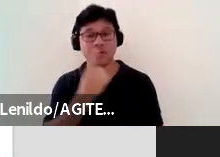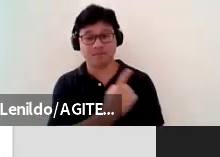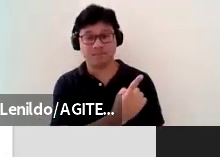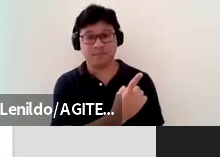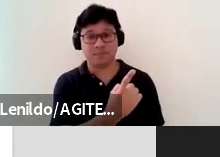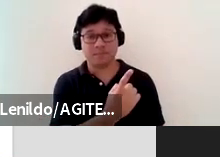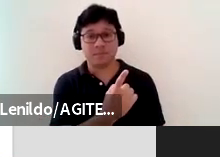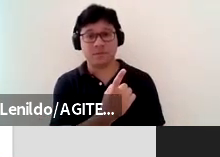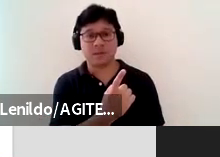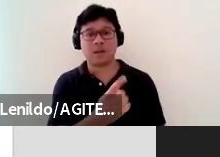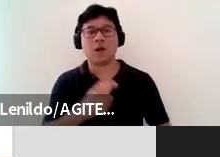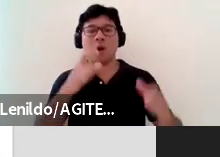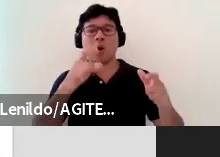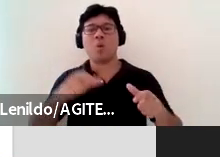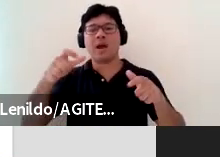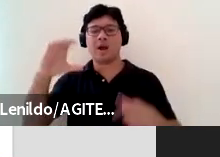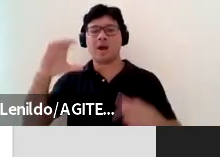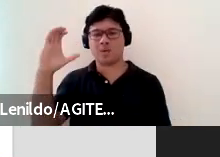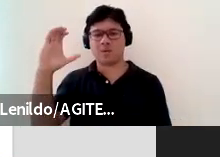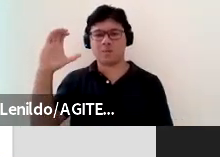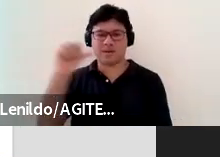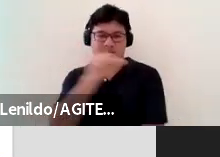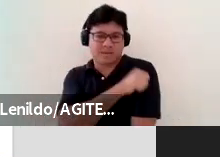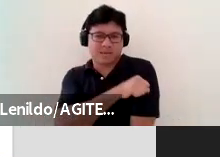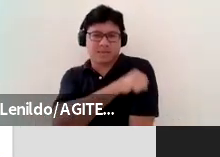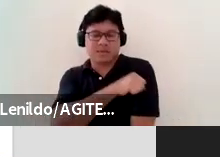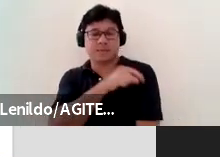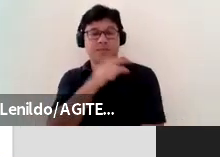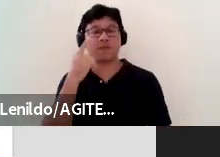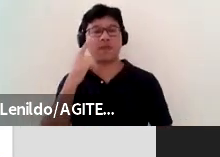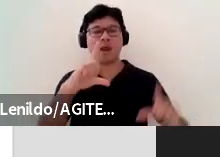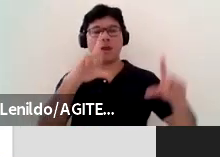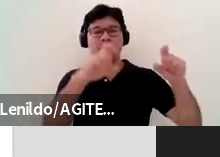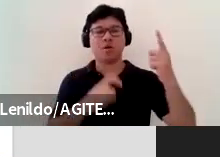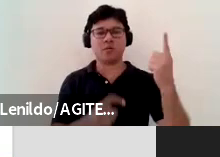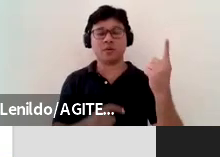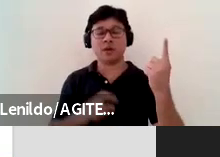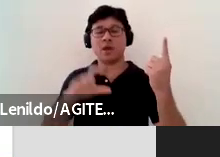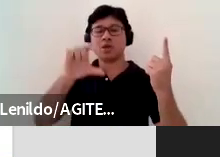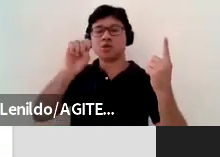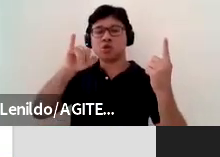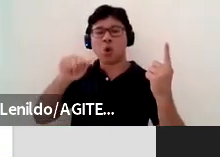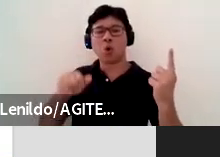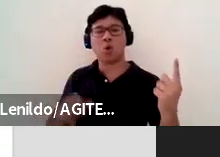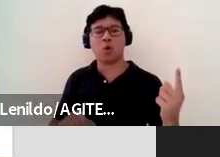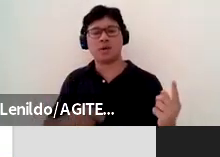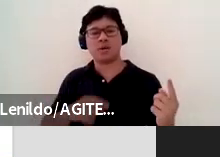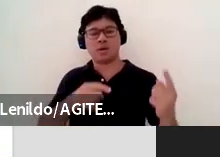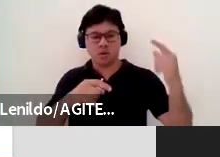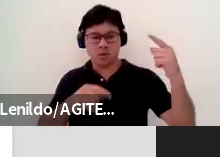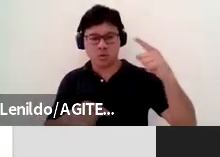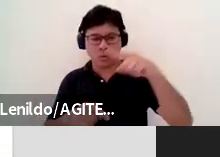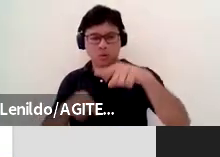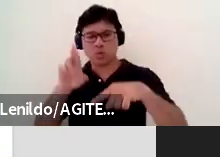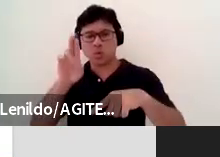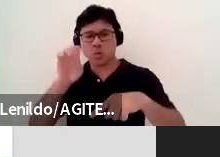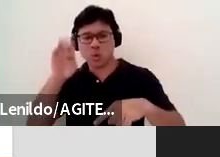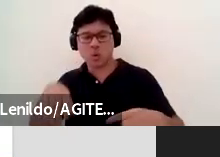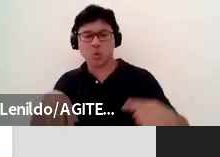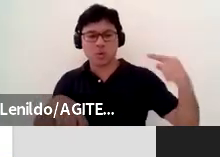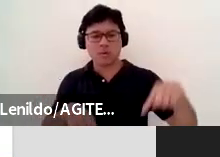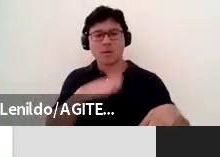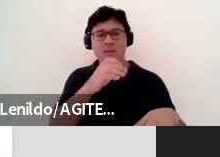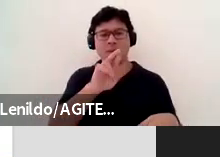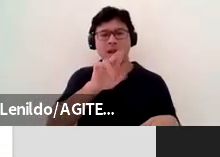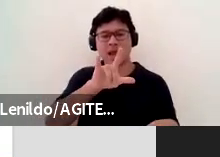espaço aqui em Copacabana, né? Essa primeira foto tem a Sônia, aqui tem o Rubens, aqui está o Braulio, aqui